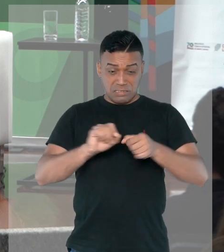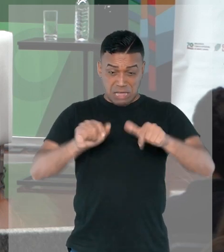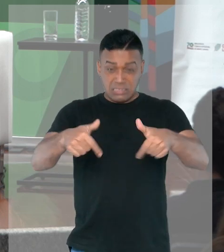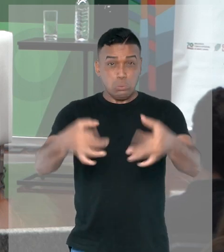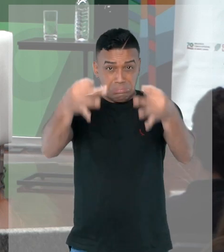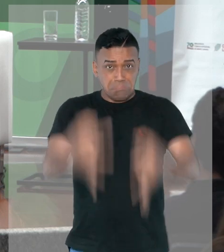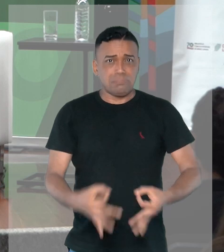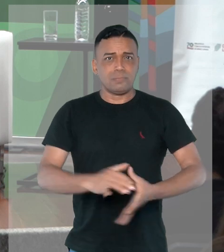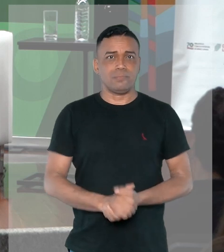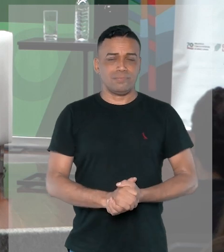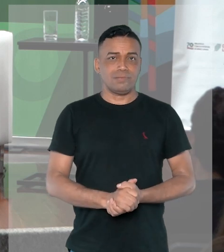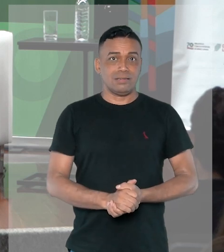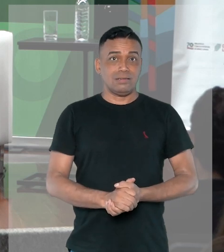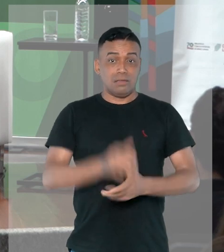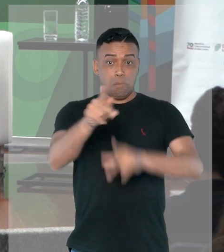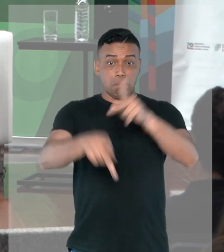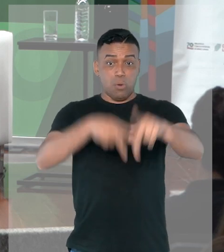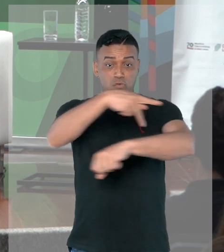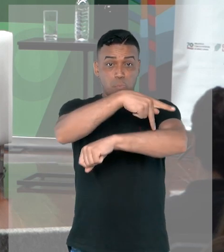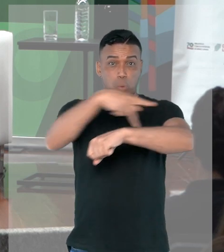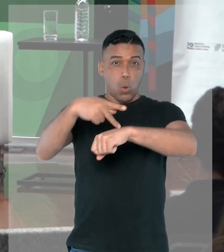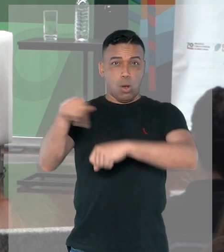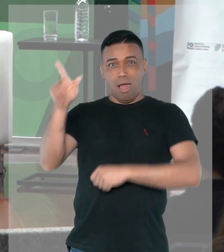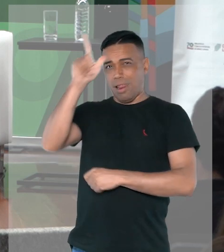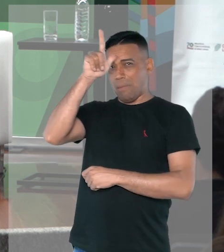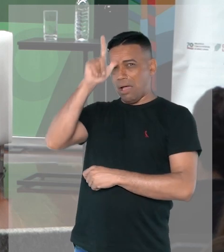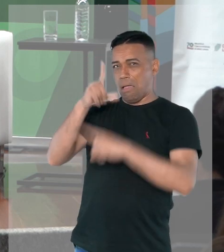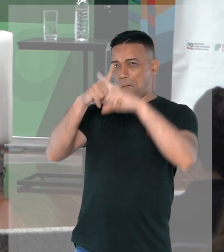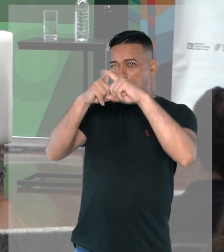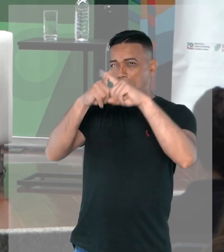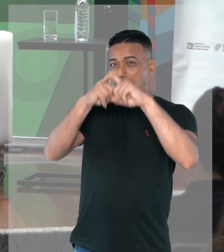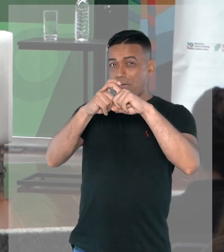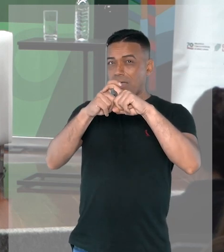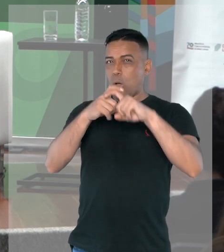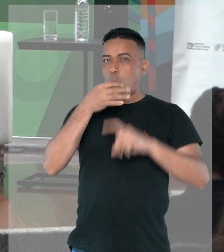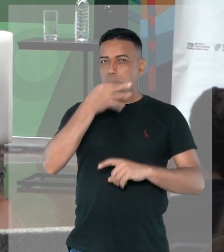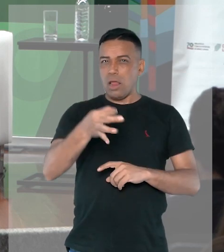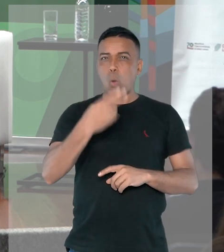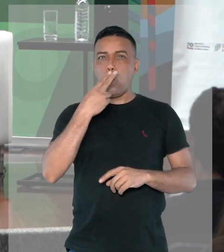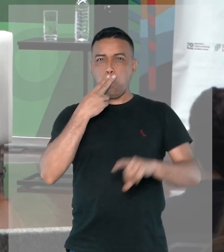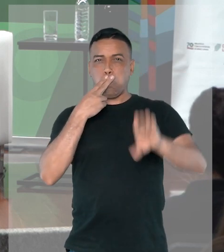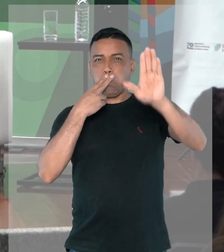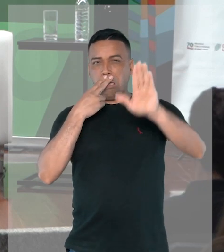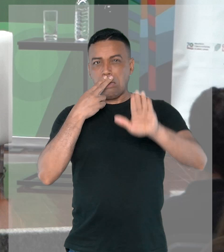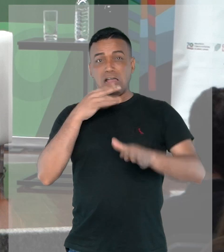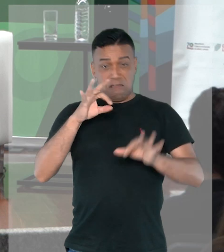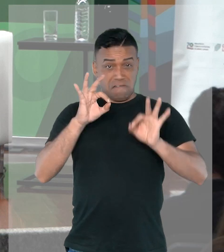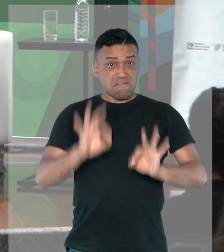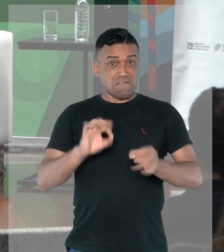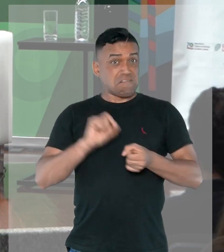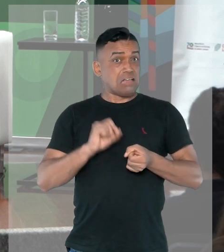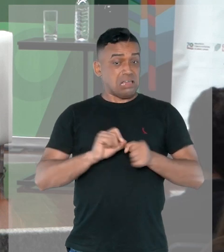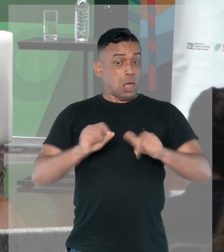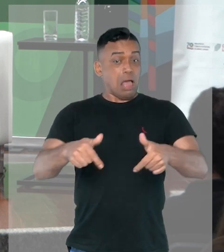Não vamos fazer bem para o povo puro da Alemanha? Ele achava que estava fazendo bem, aquele cara malucão, né? Ele